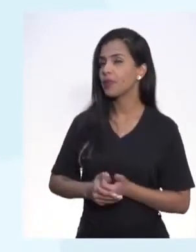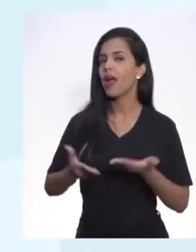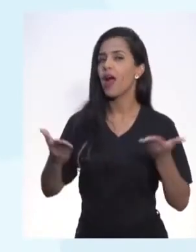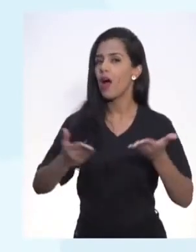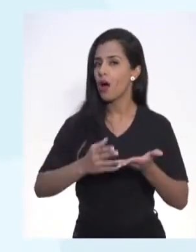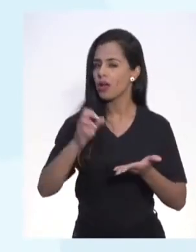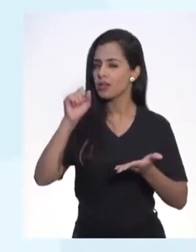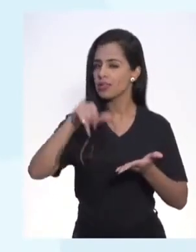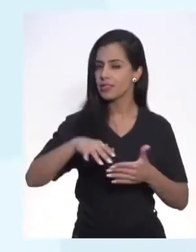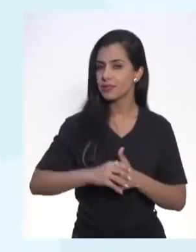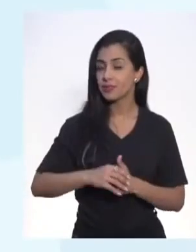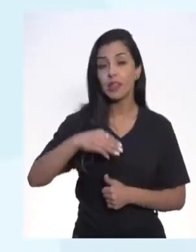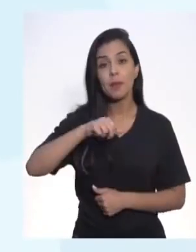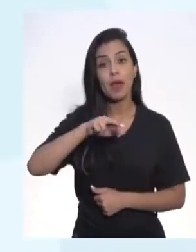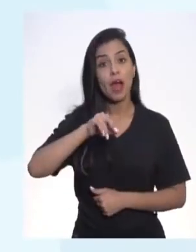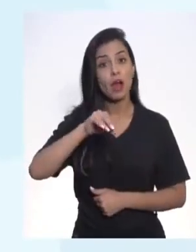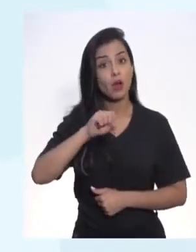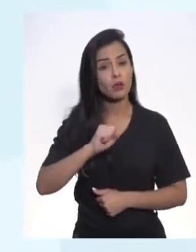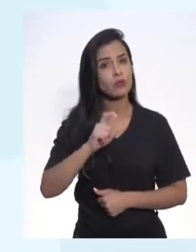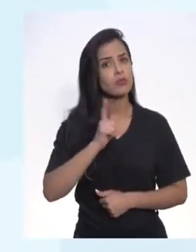sim, Marcos possui R$